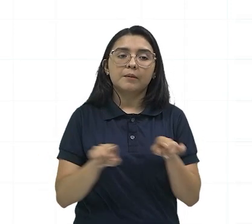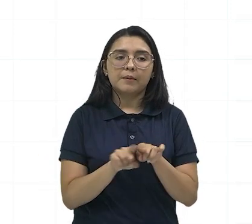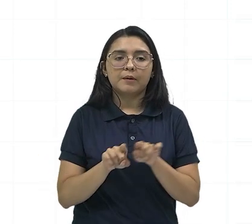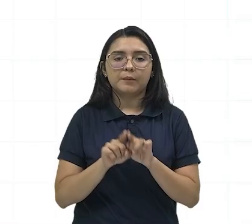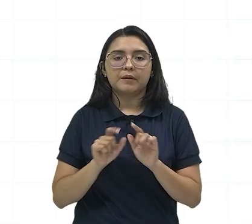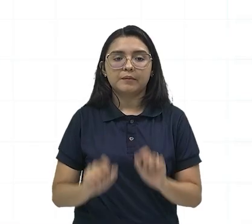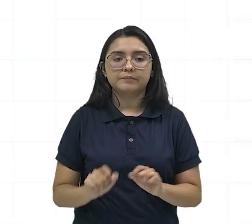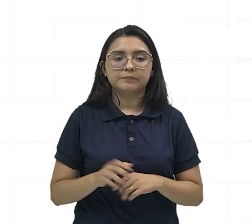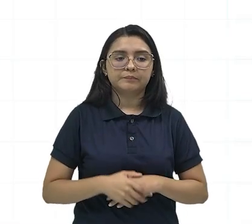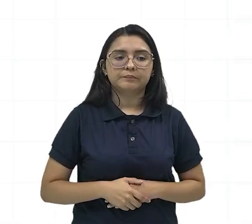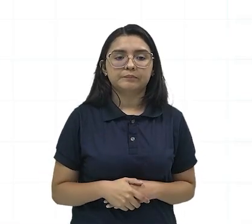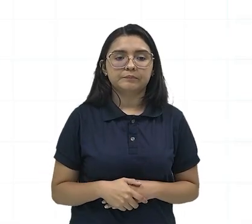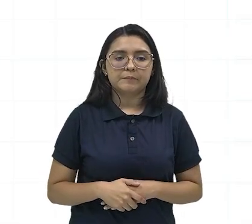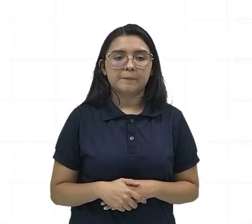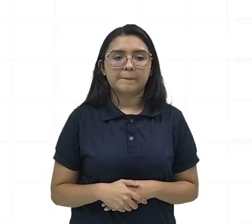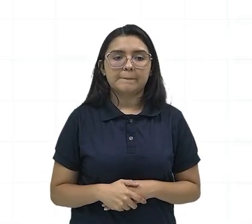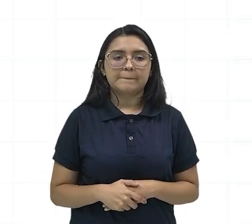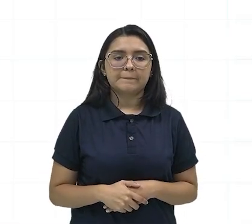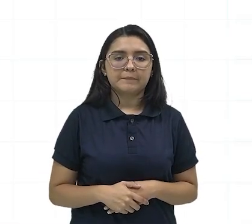os